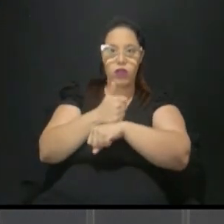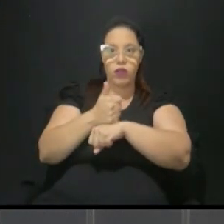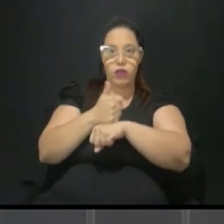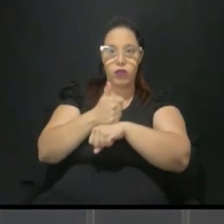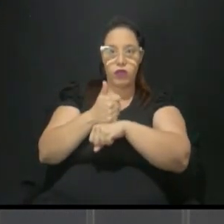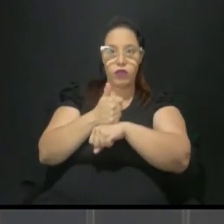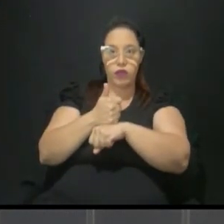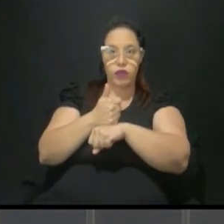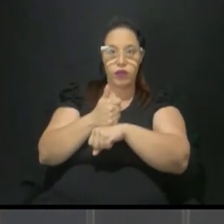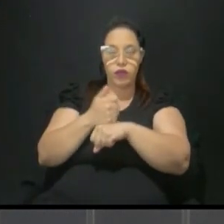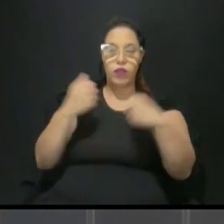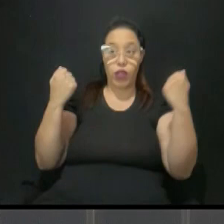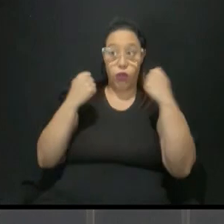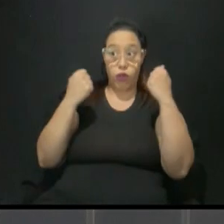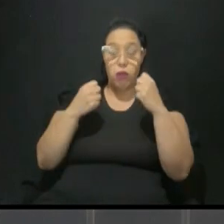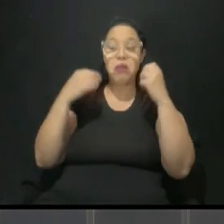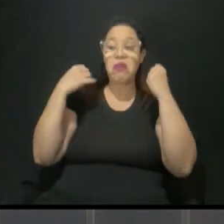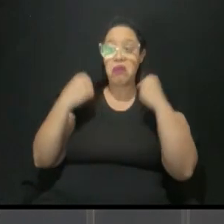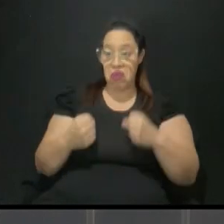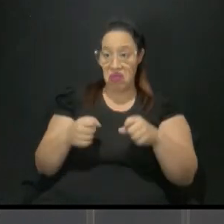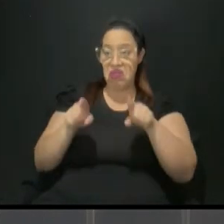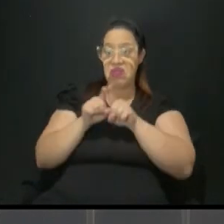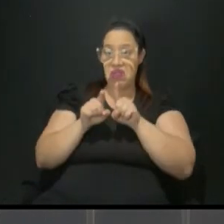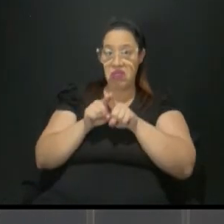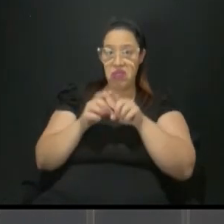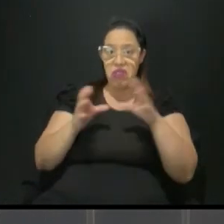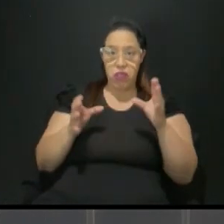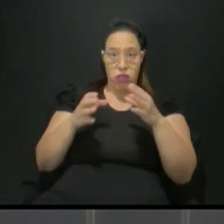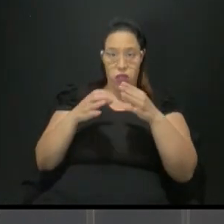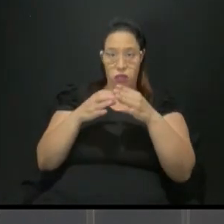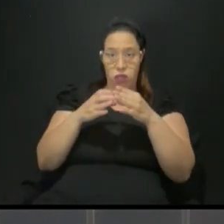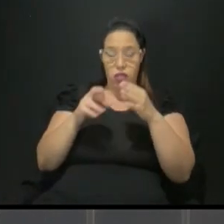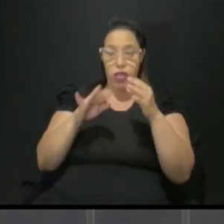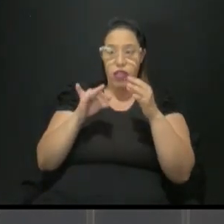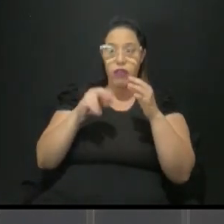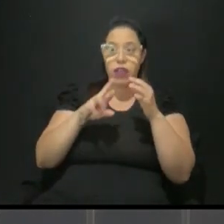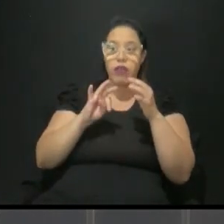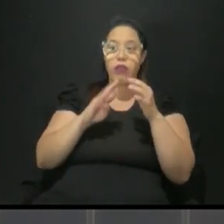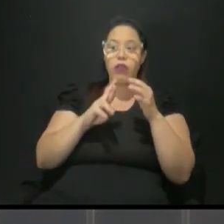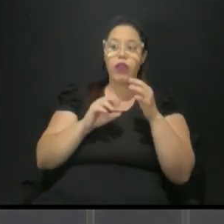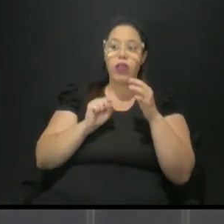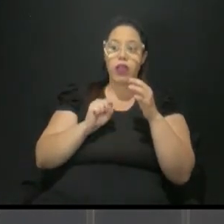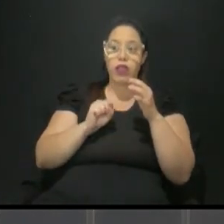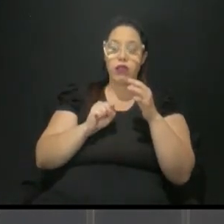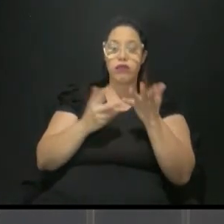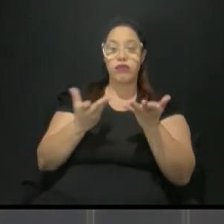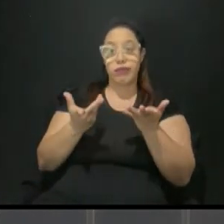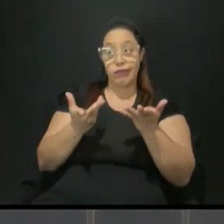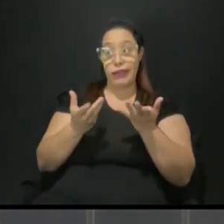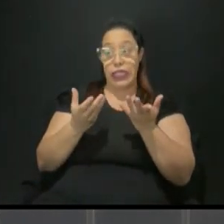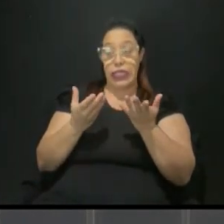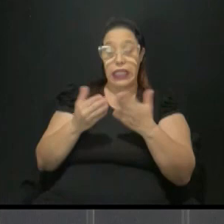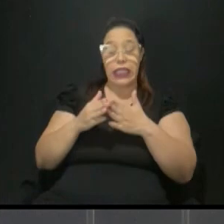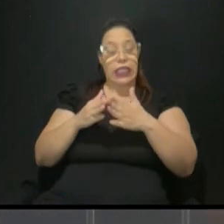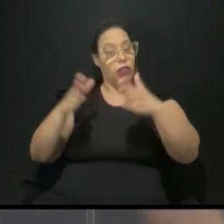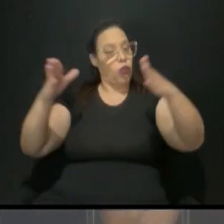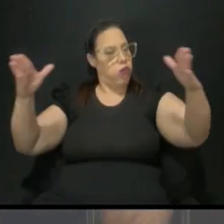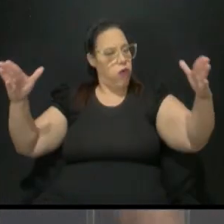fazer parte deste grupo de classificadores, né? Então abre muito espaço na